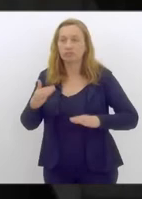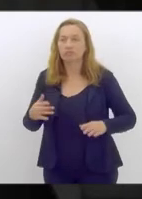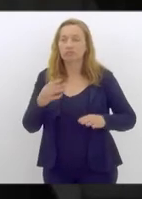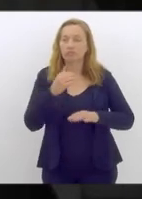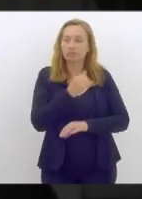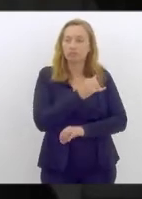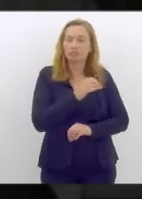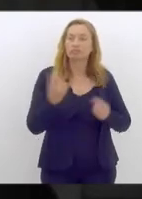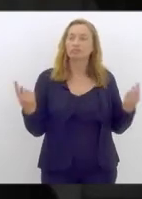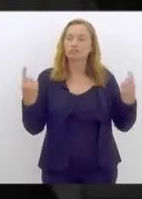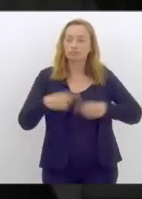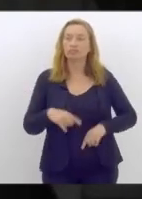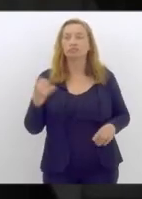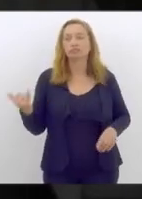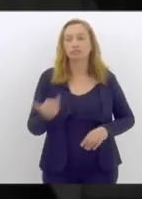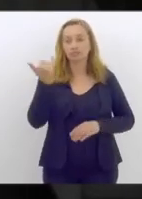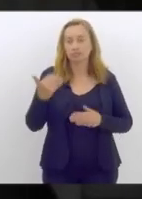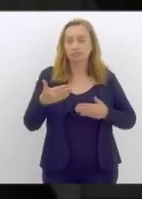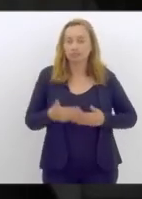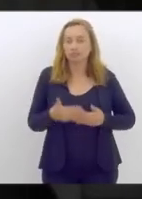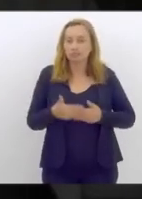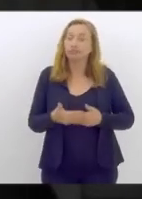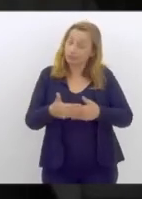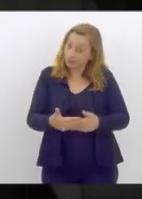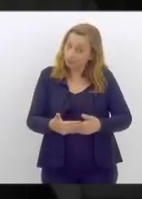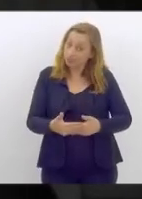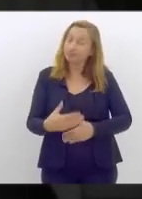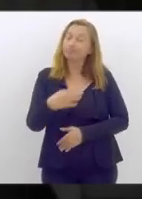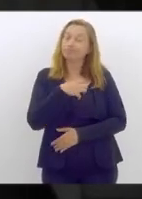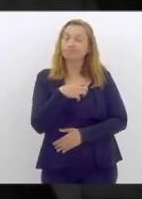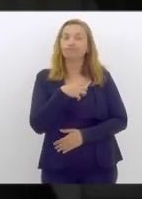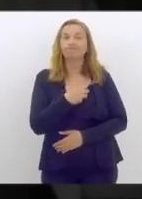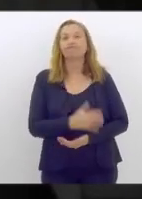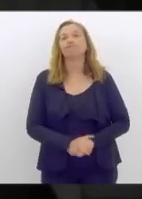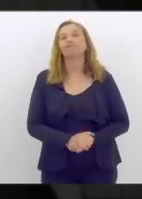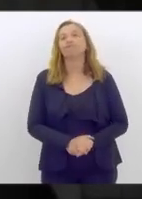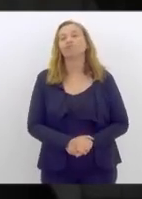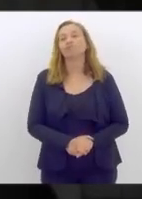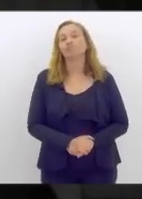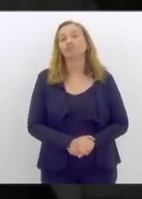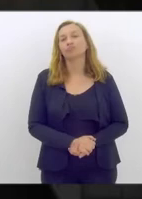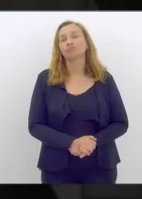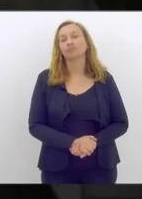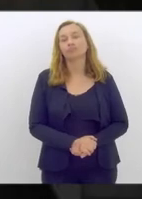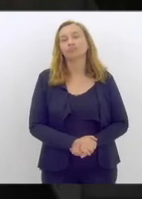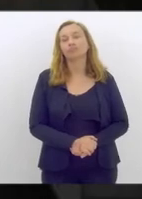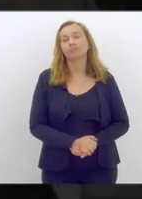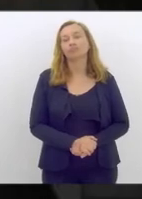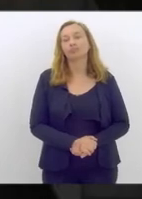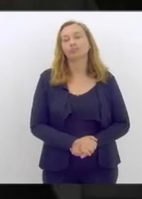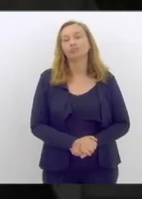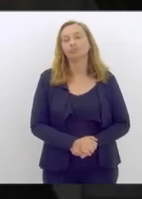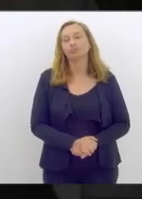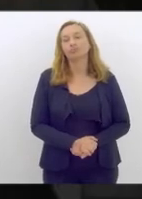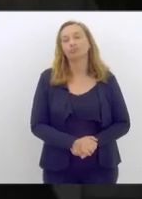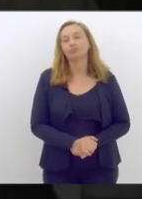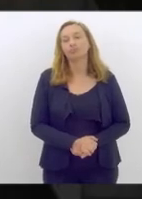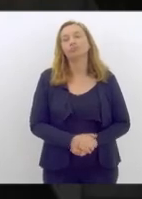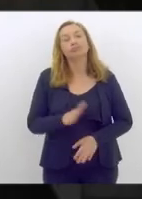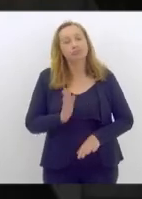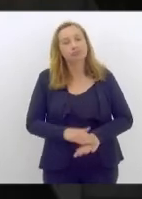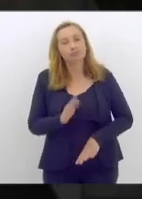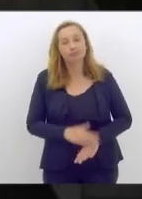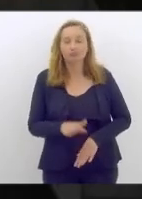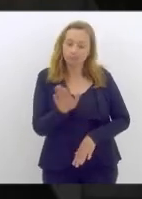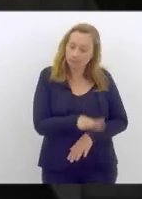acho que um desafio importante é avançar no sentido da garantia progressiva para cada vez mais